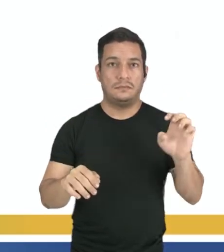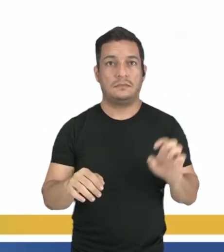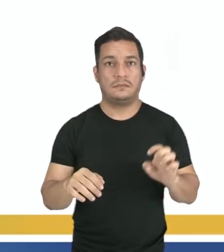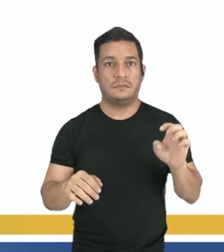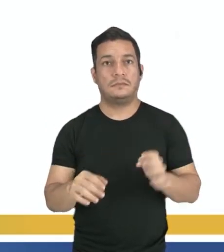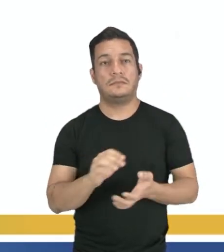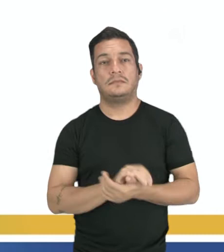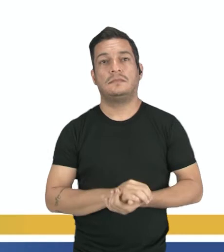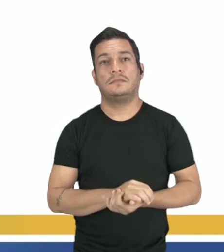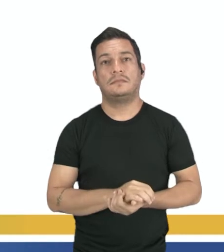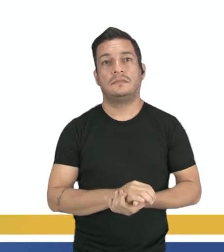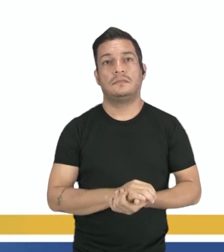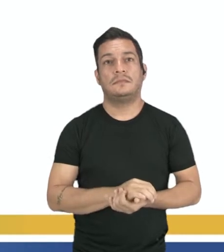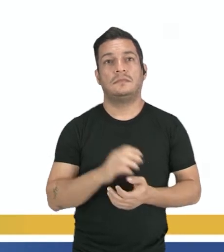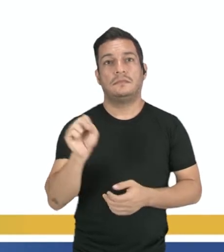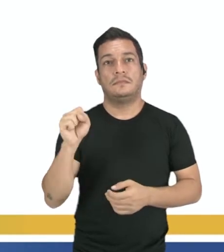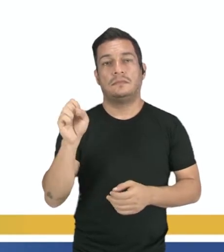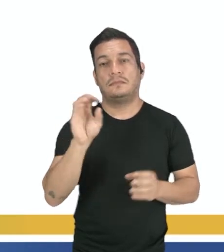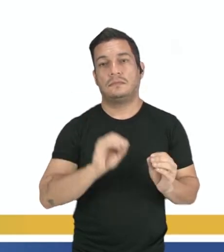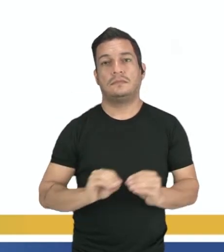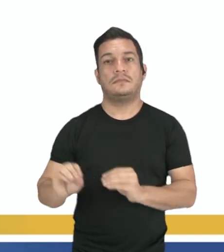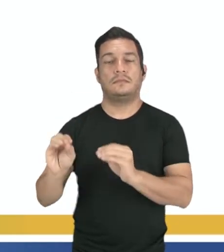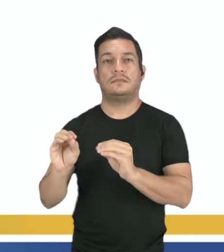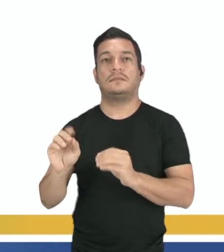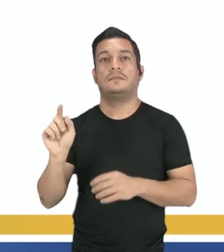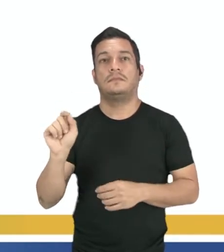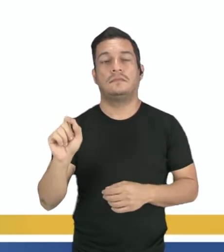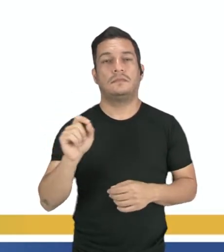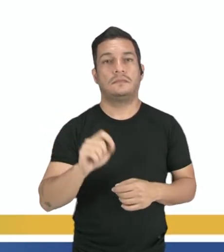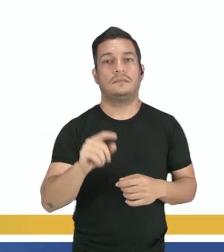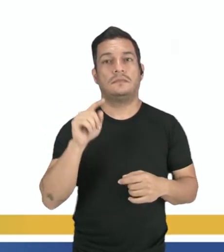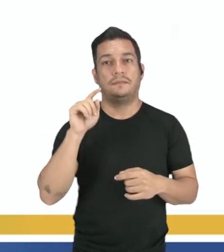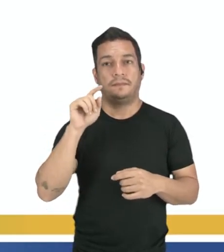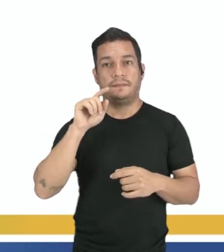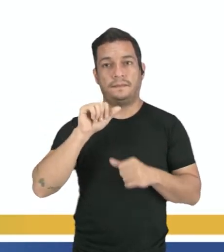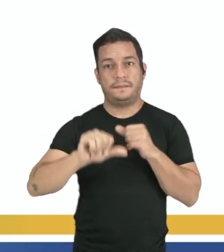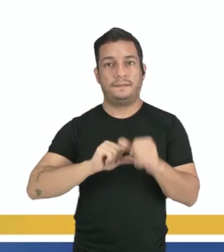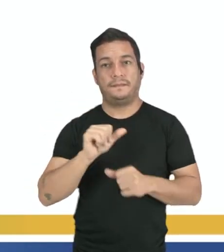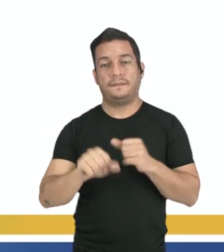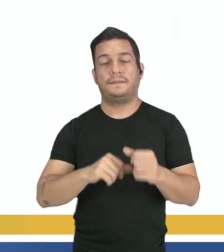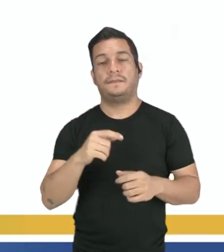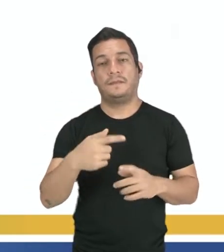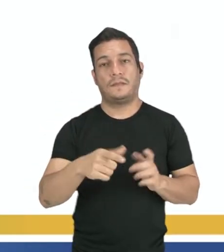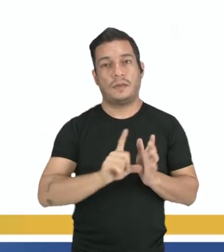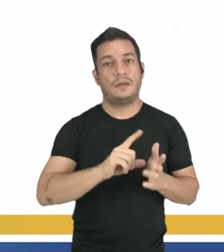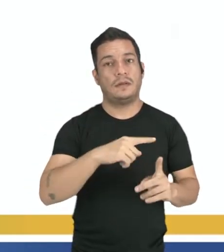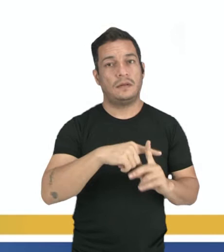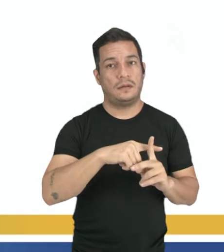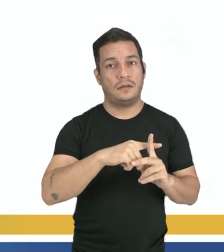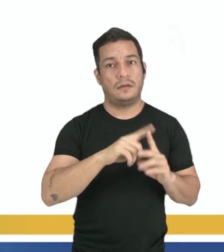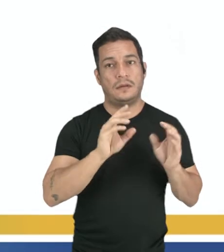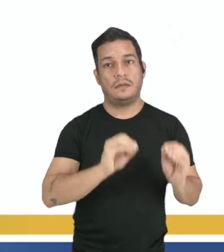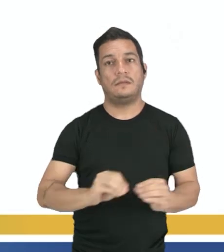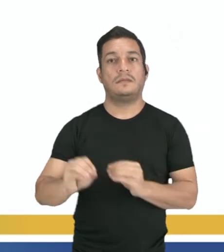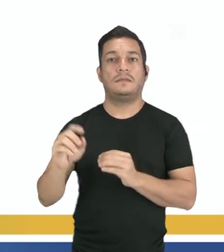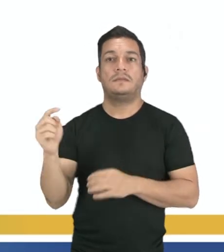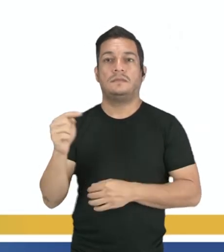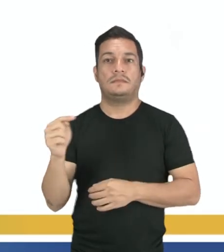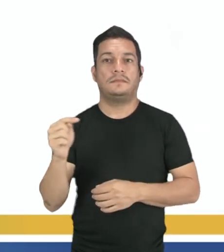nossa igualdade, e o 8 passará para o outro lado com a operação inversa aí da adição, que é a operação